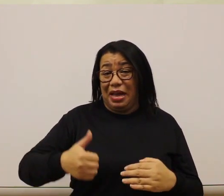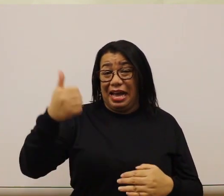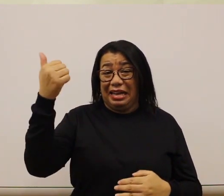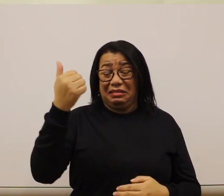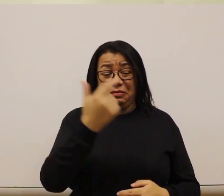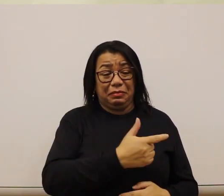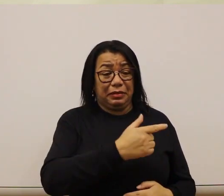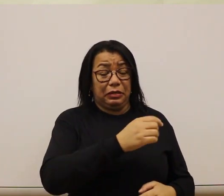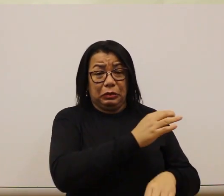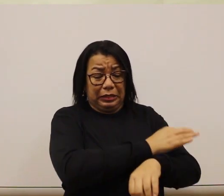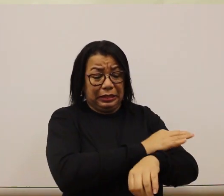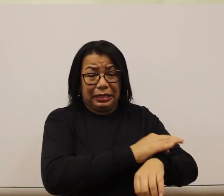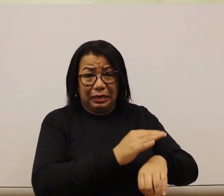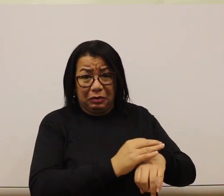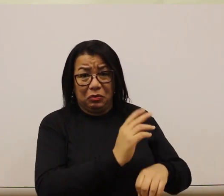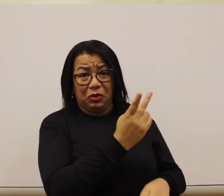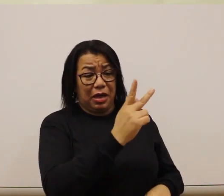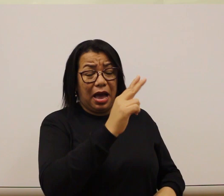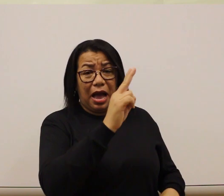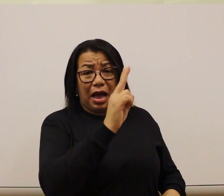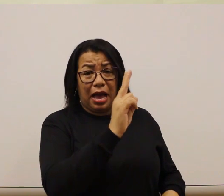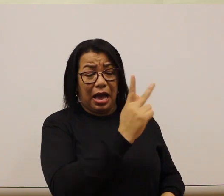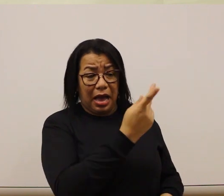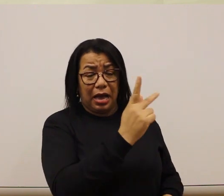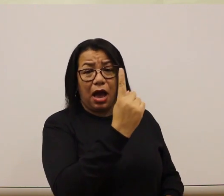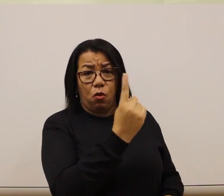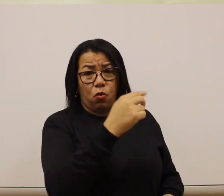que a dengue em todo o ano de